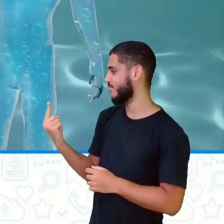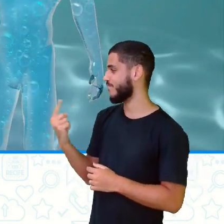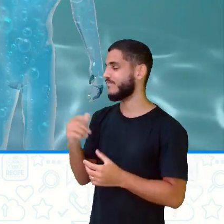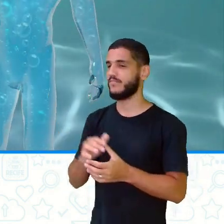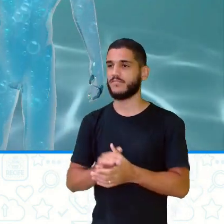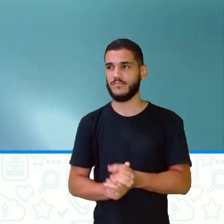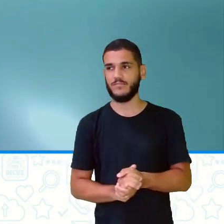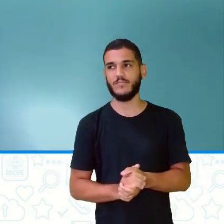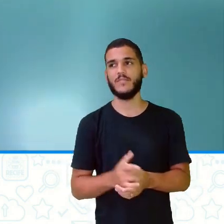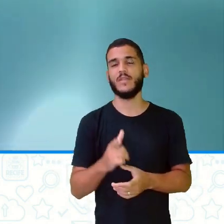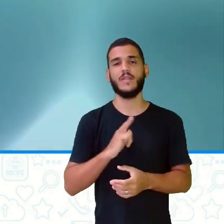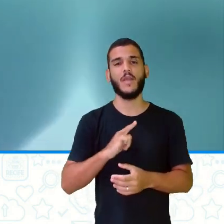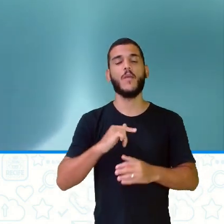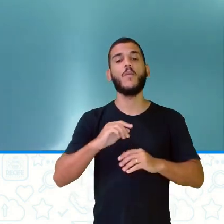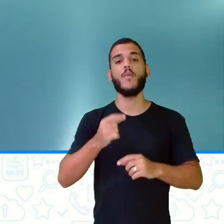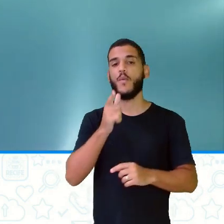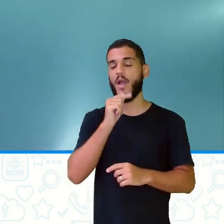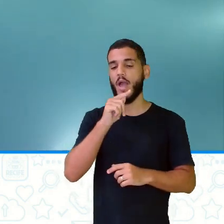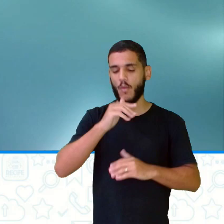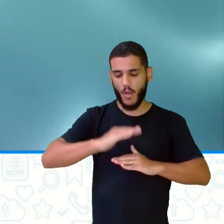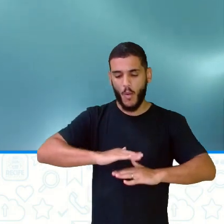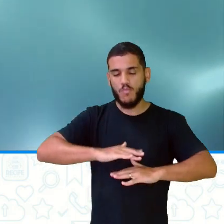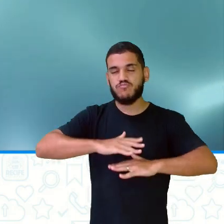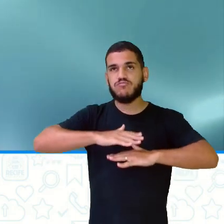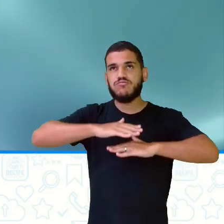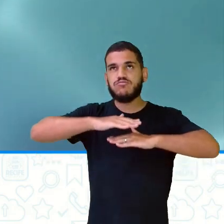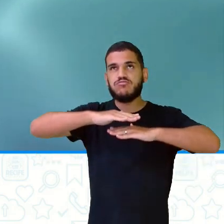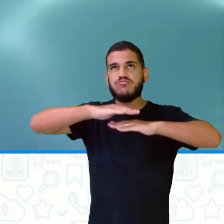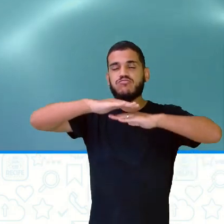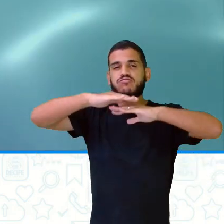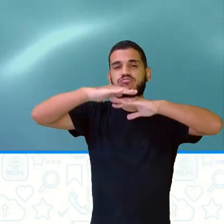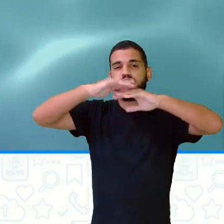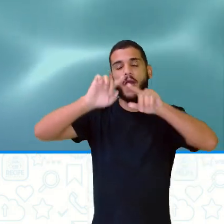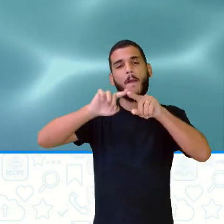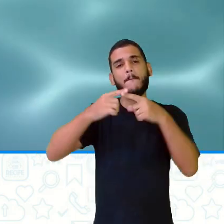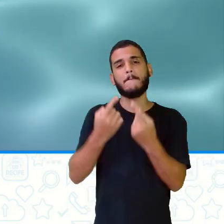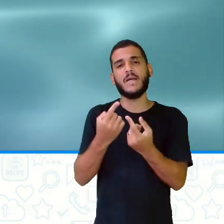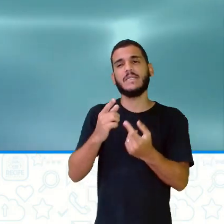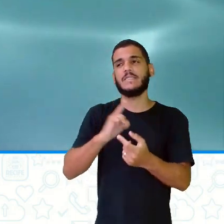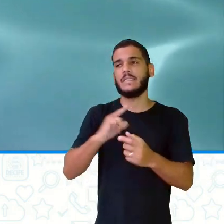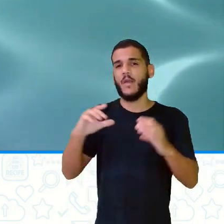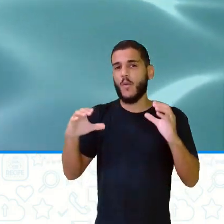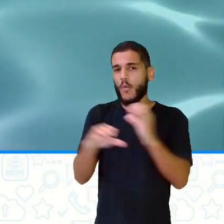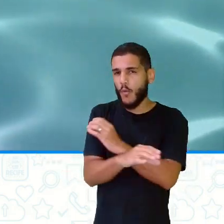assim, enchido de água, né? Mas ele não está